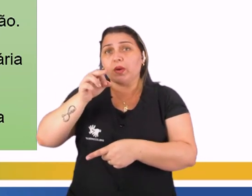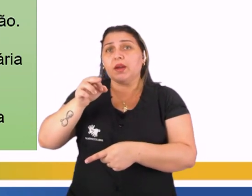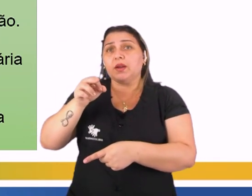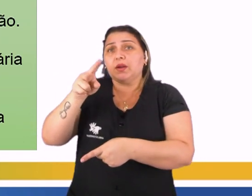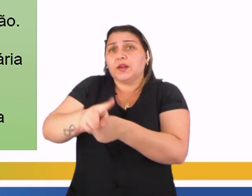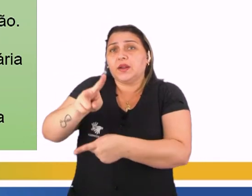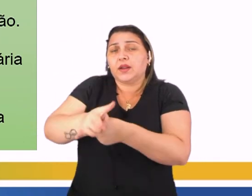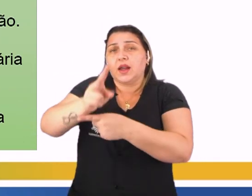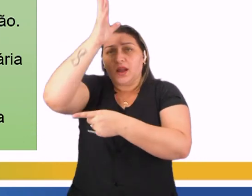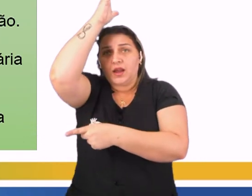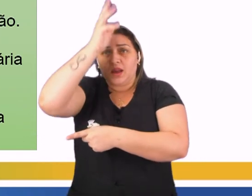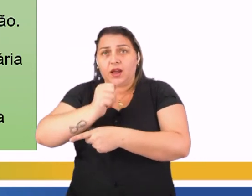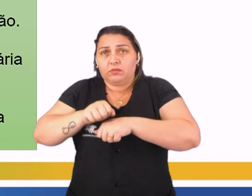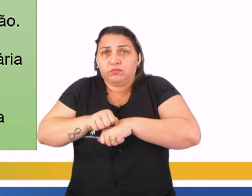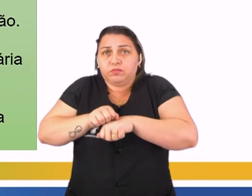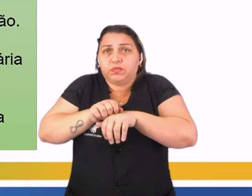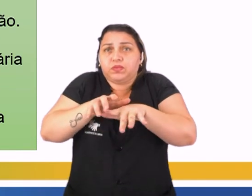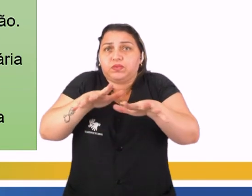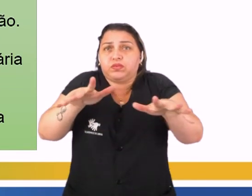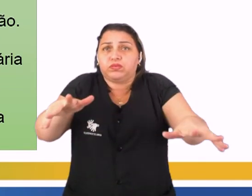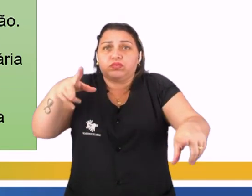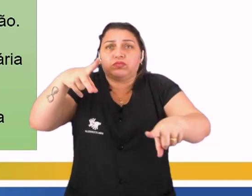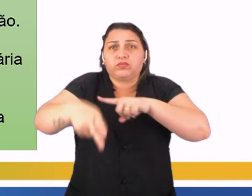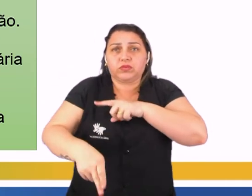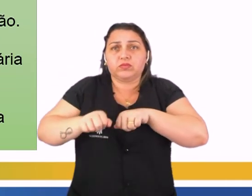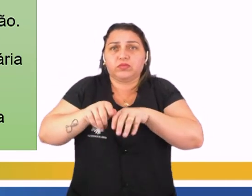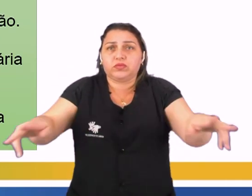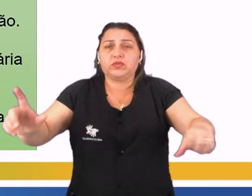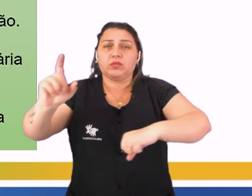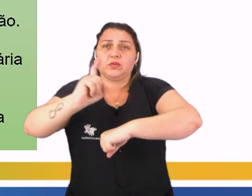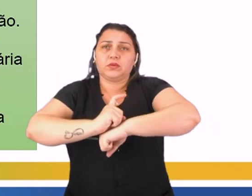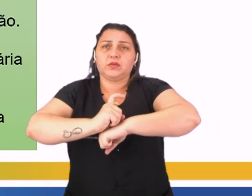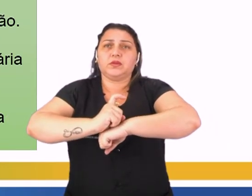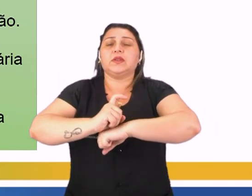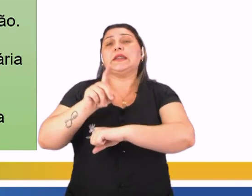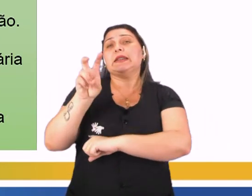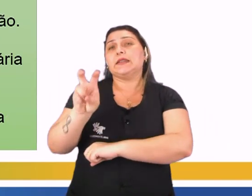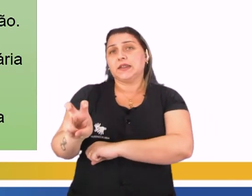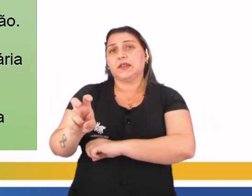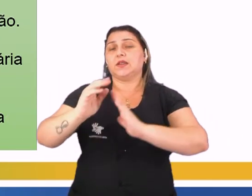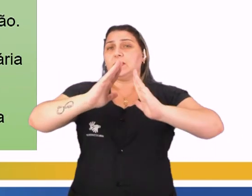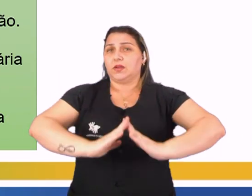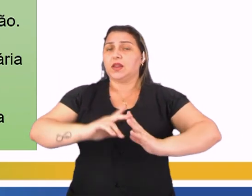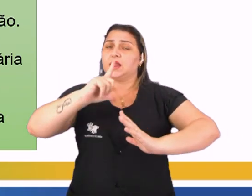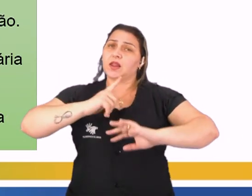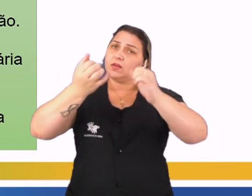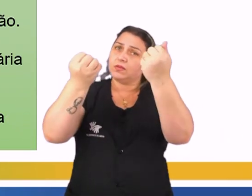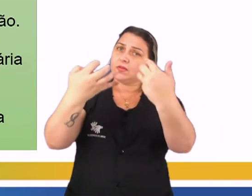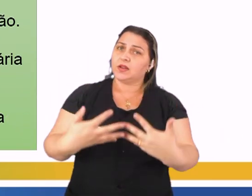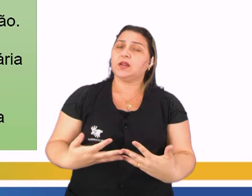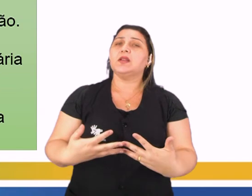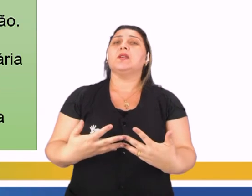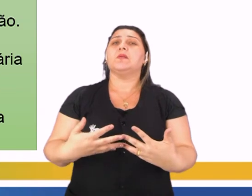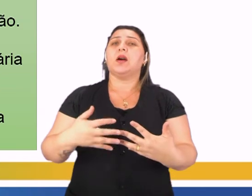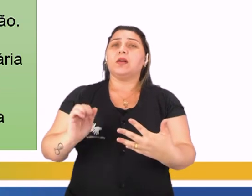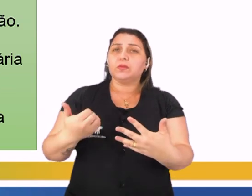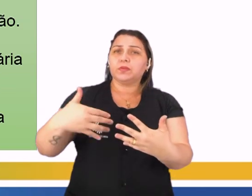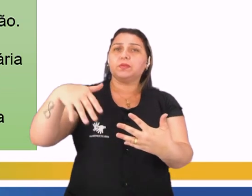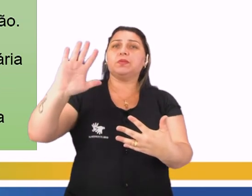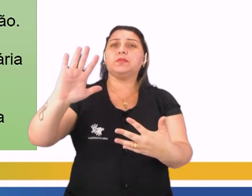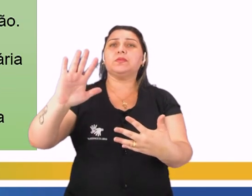notícia, tá bom? Exemplo, Escorpiões assustam.